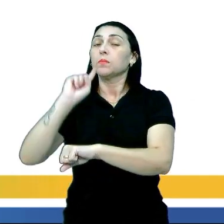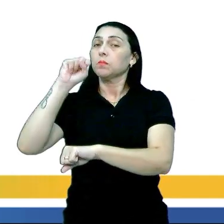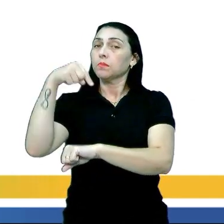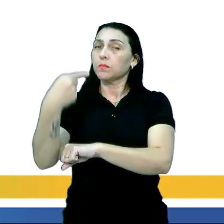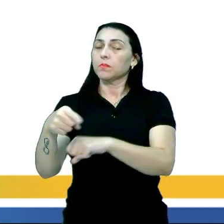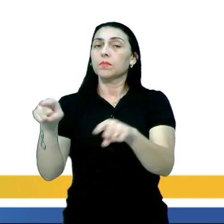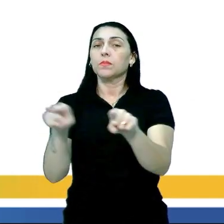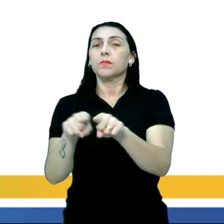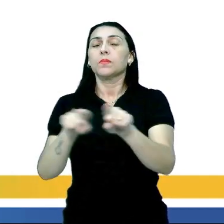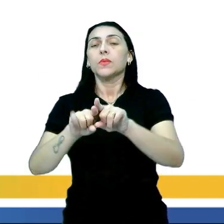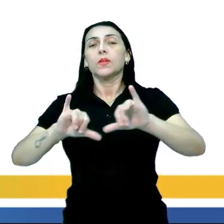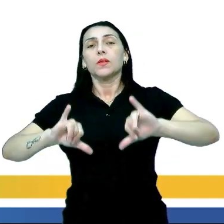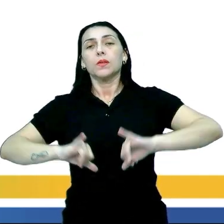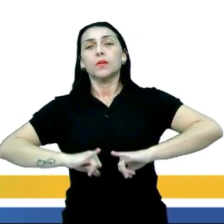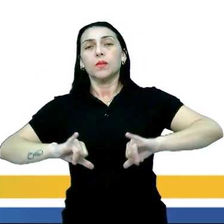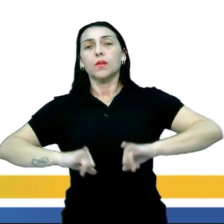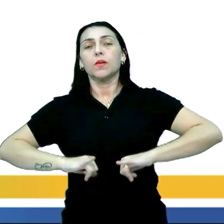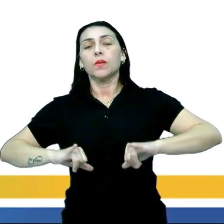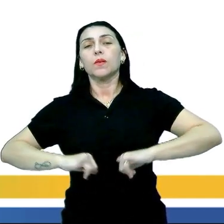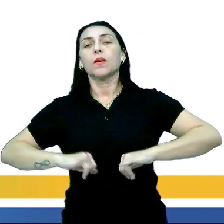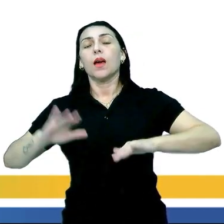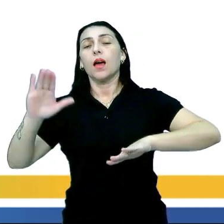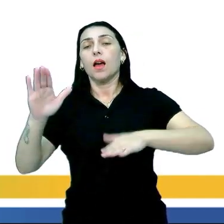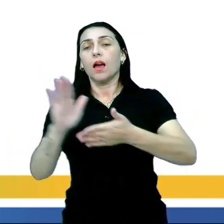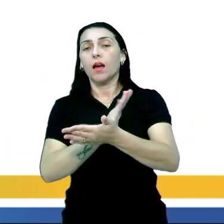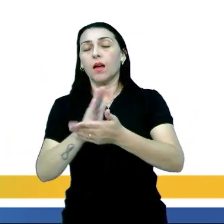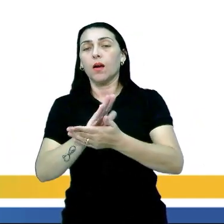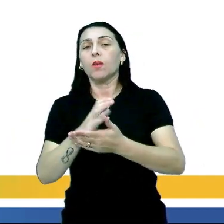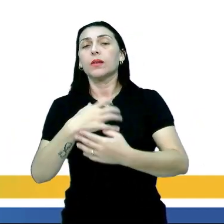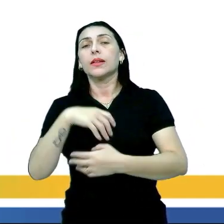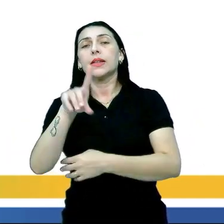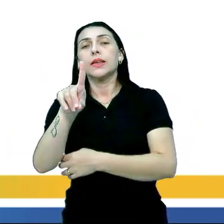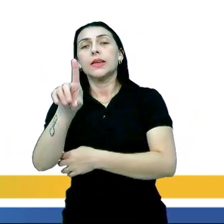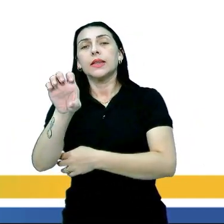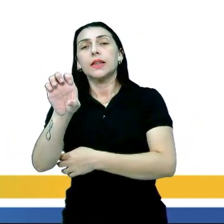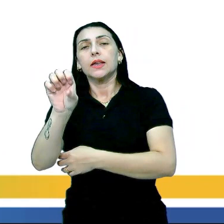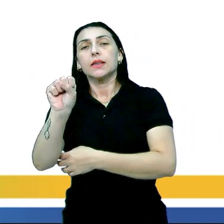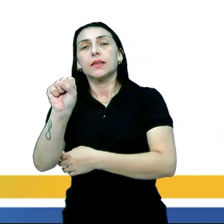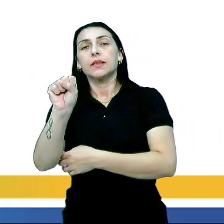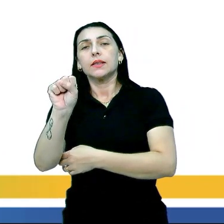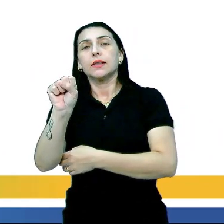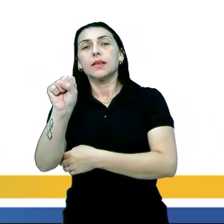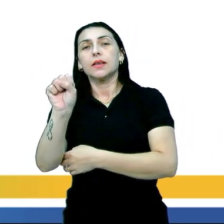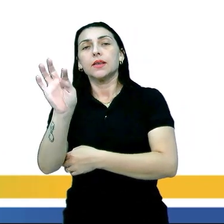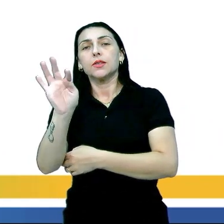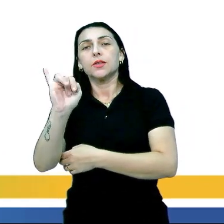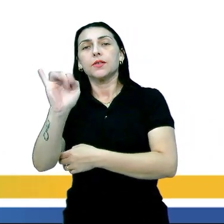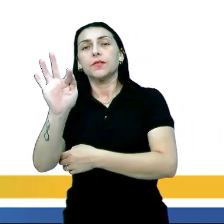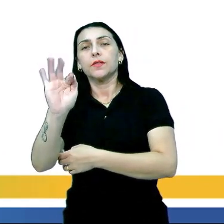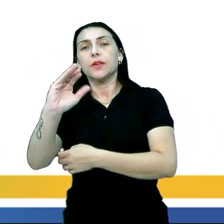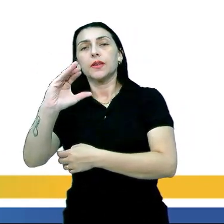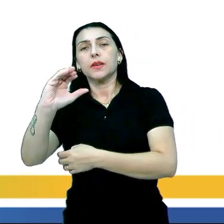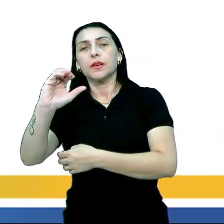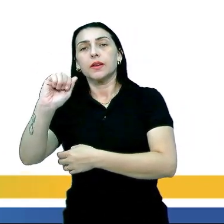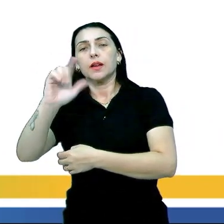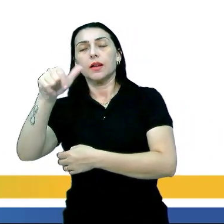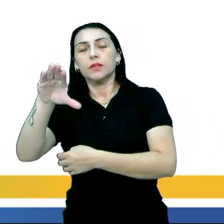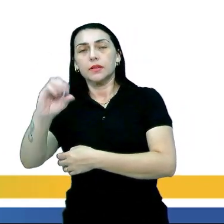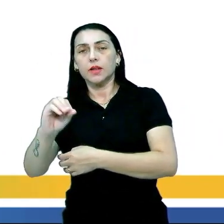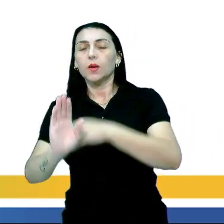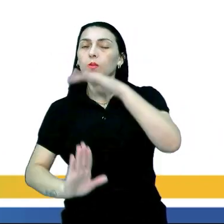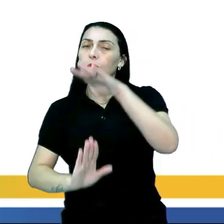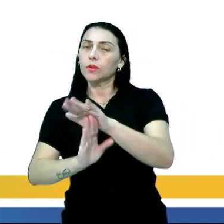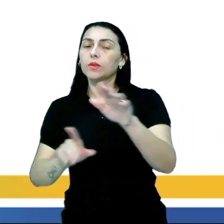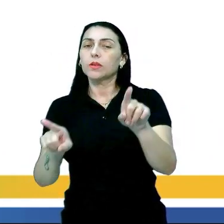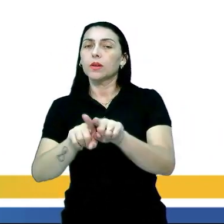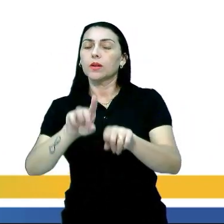processo aí que sofre a desertificação, algumas áreas que sofrem desertificação. A gente tem a parte também, o